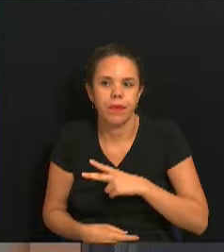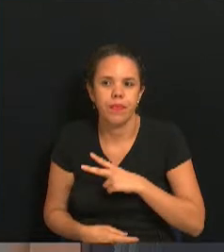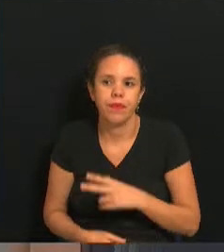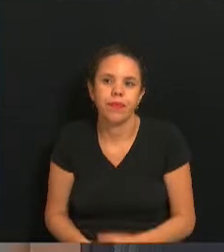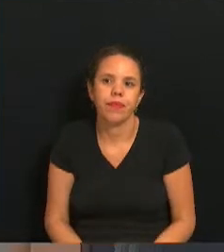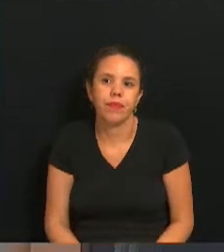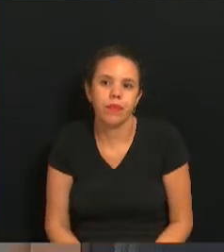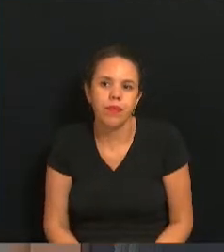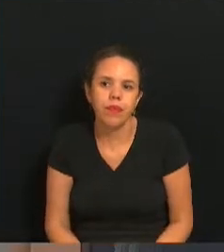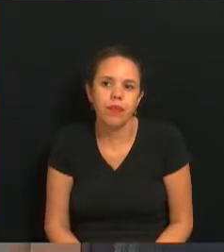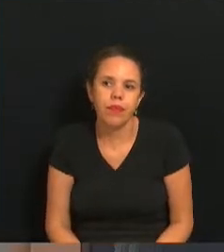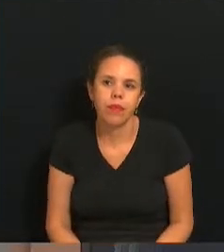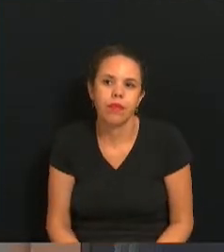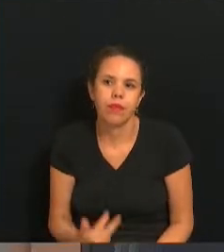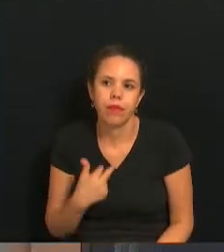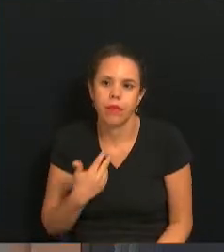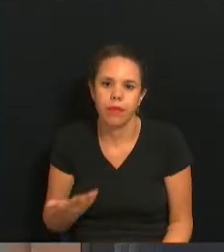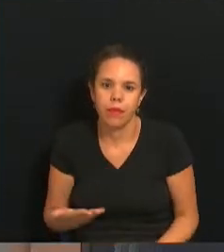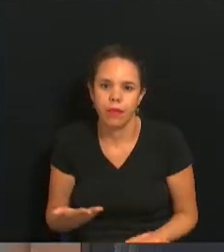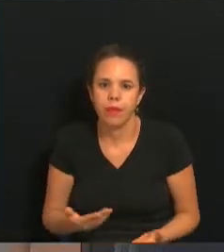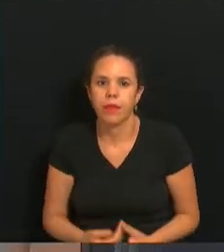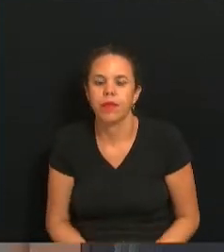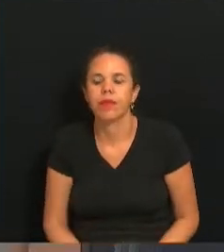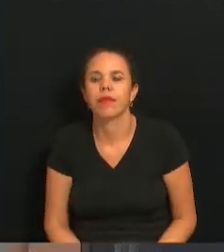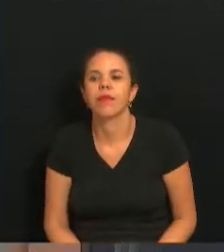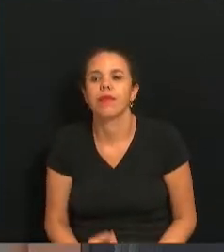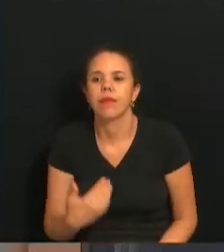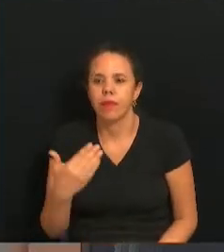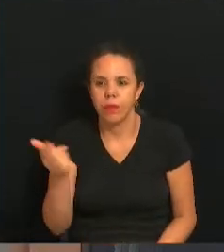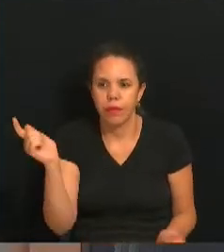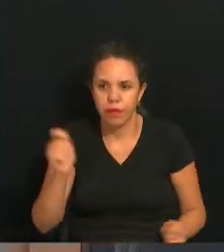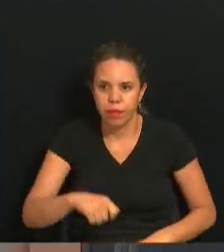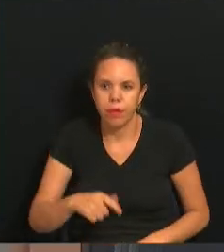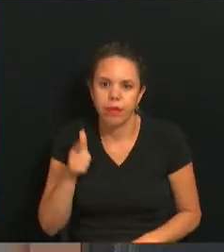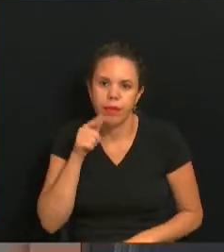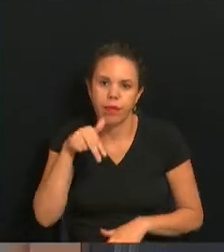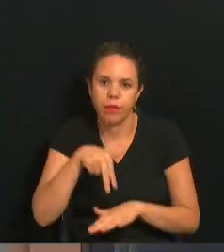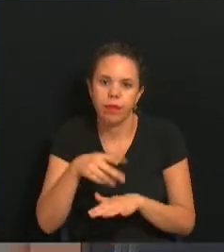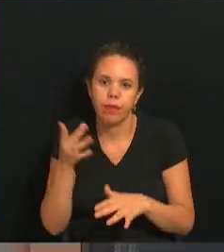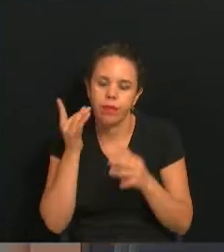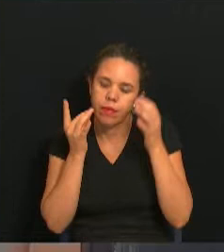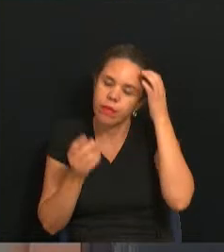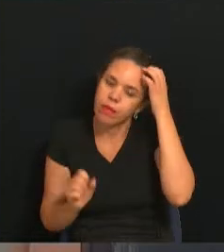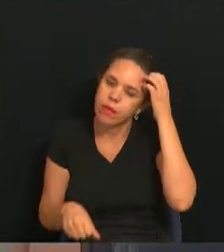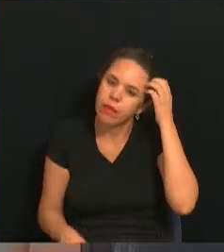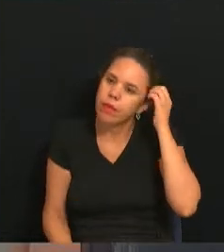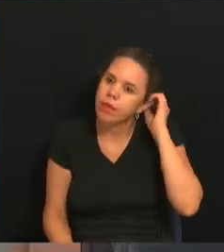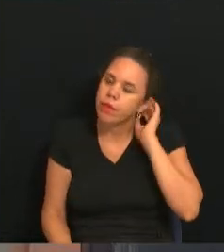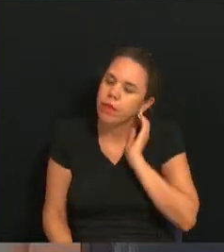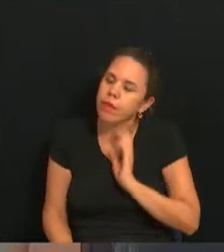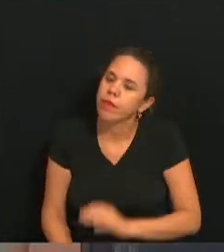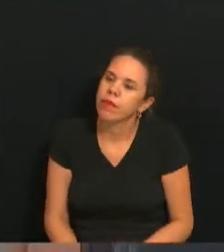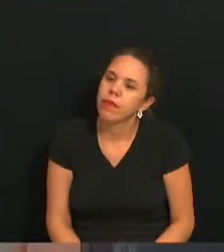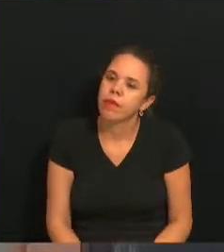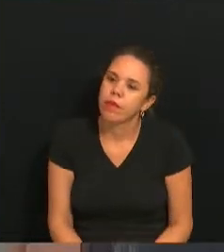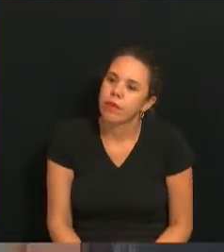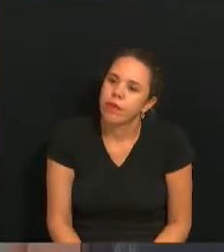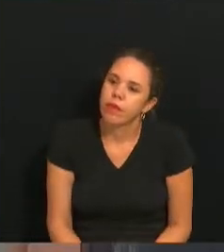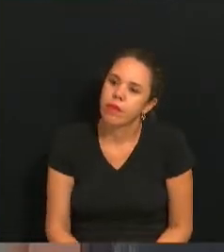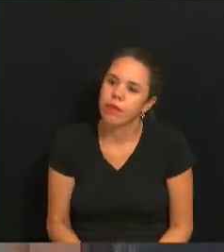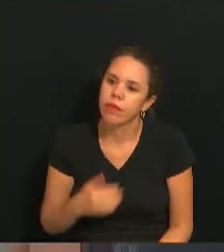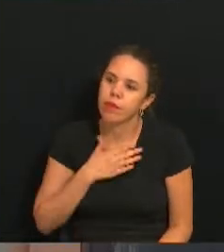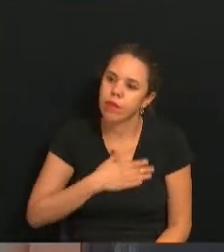e não pôde estar presente hoje, mas na próxima, com certeza, estará, sim, se Deus permitir. Então, eu gostaria